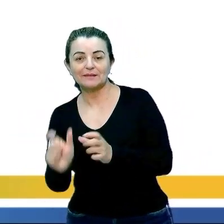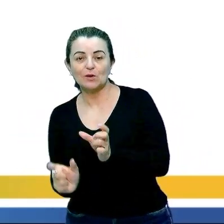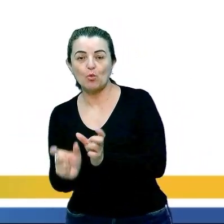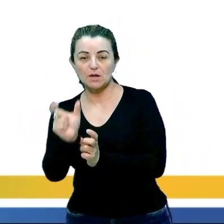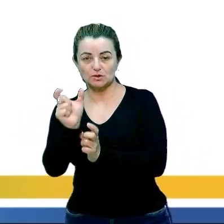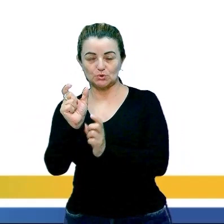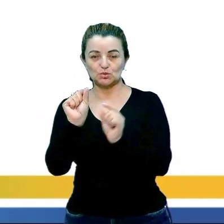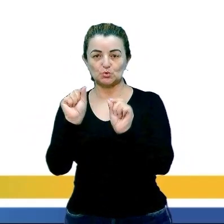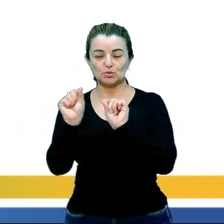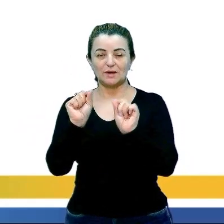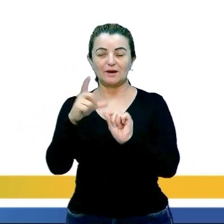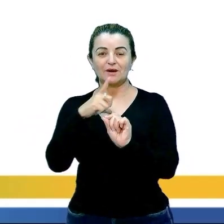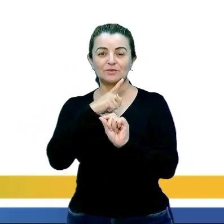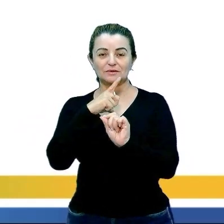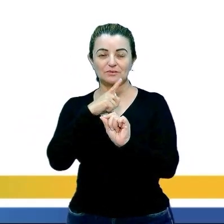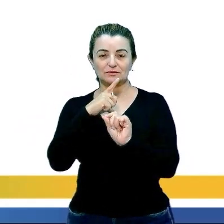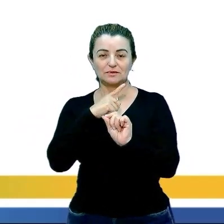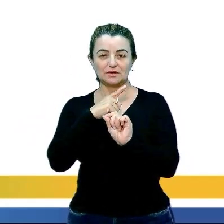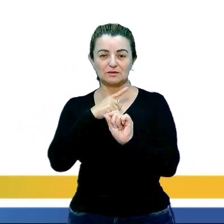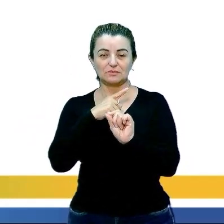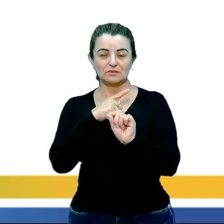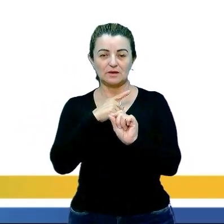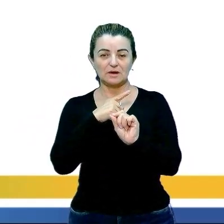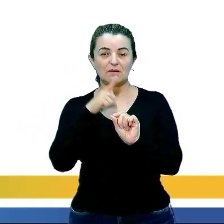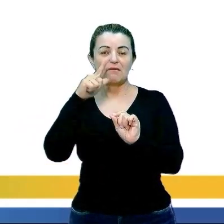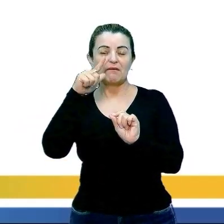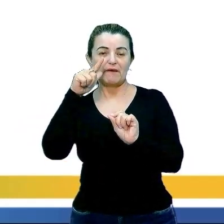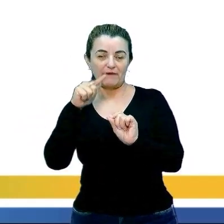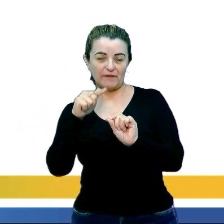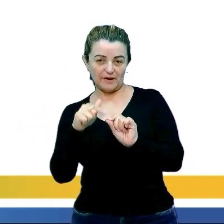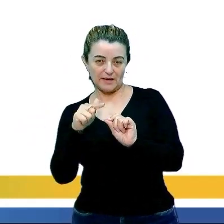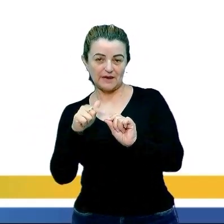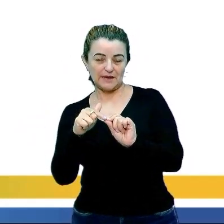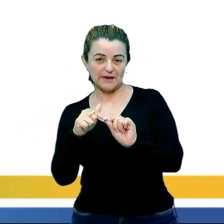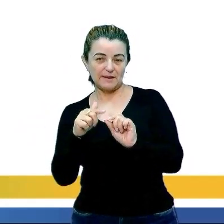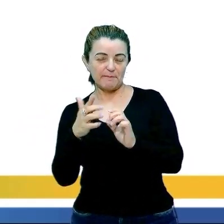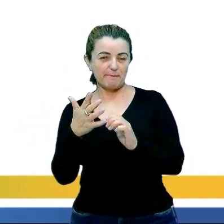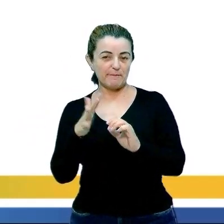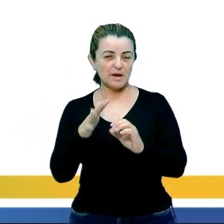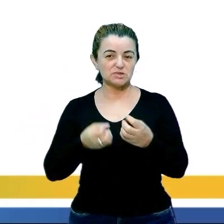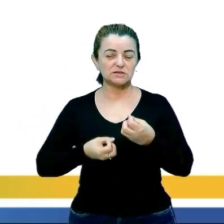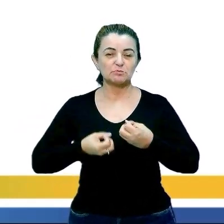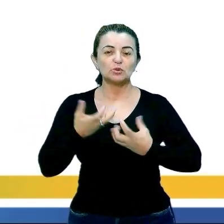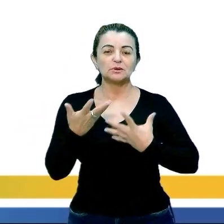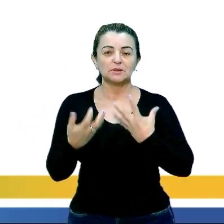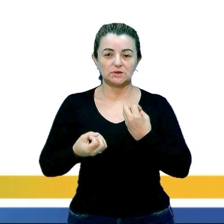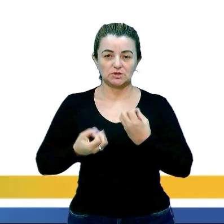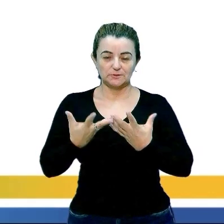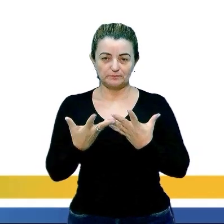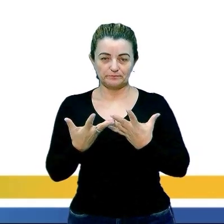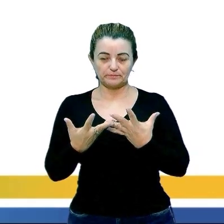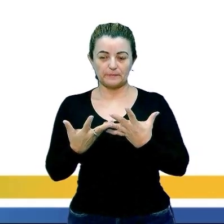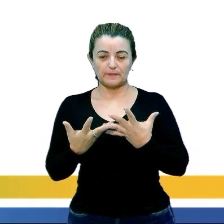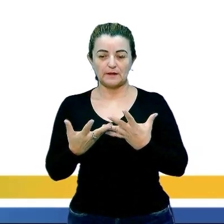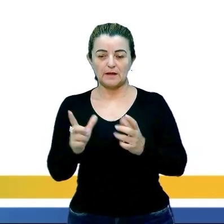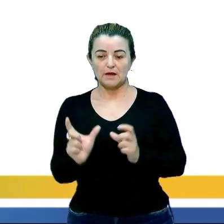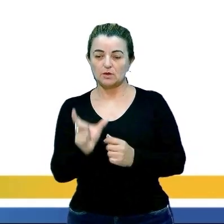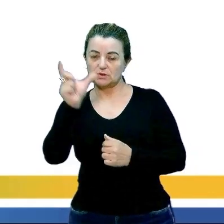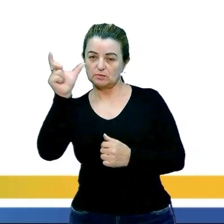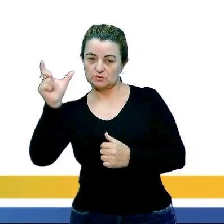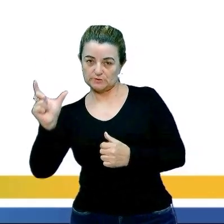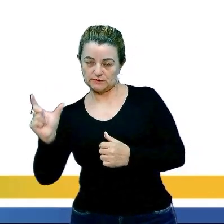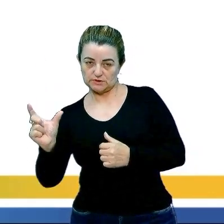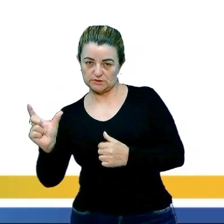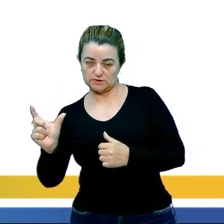eu tenho um nível coloquial, uma linguagem mais espontânea, só que o termo